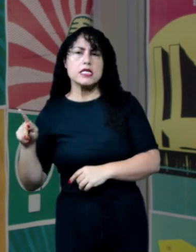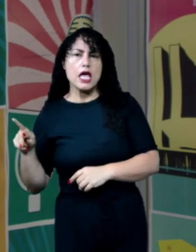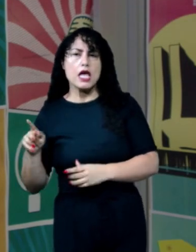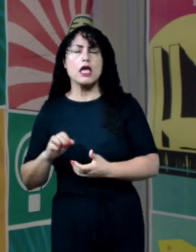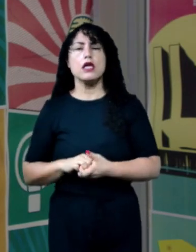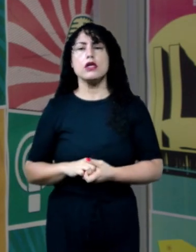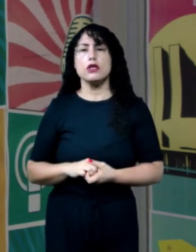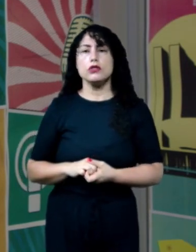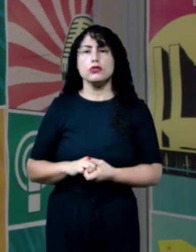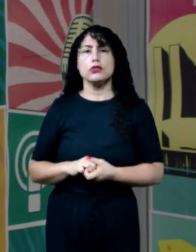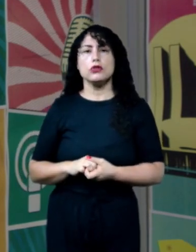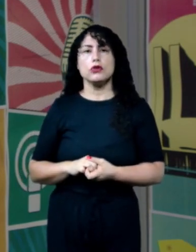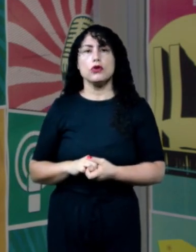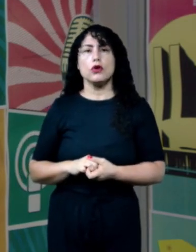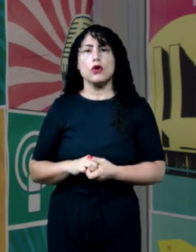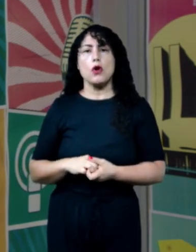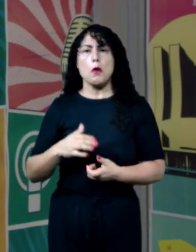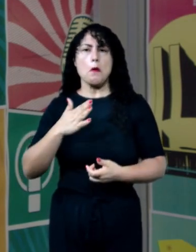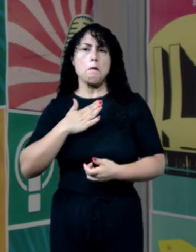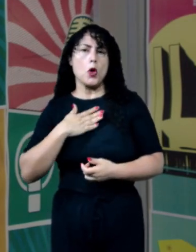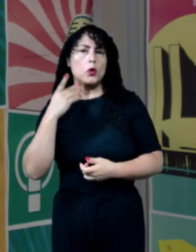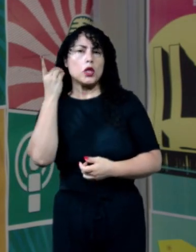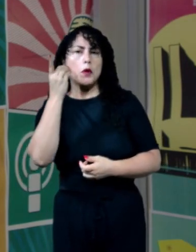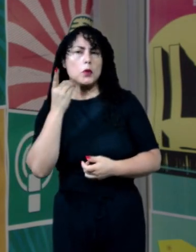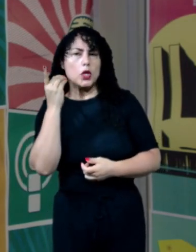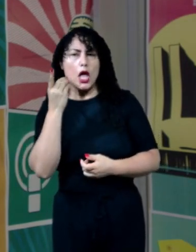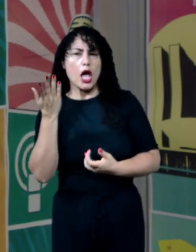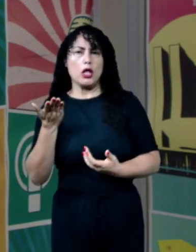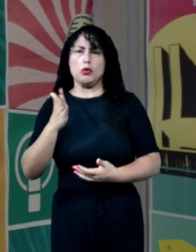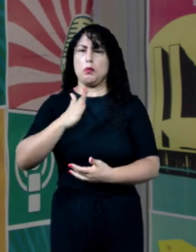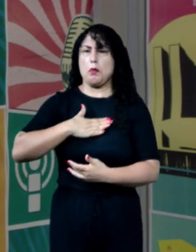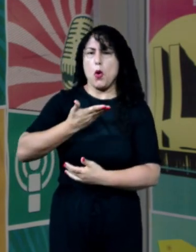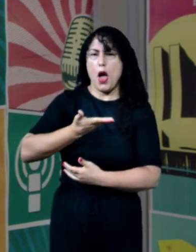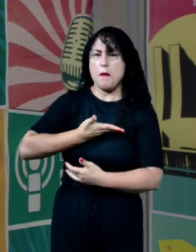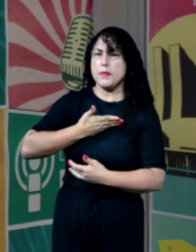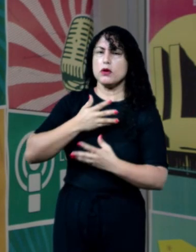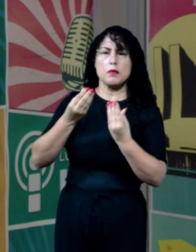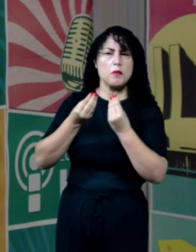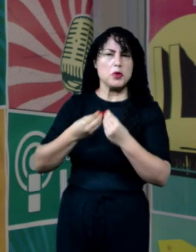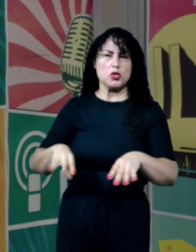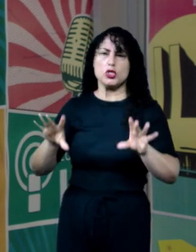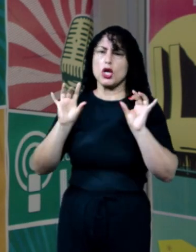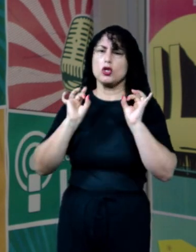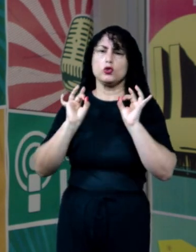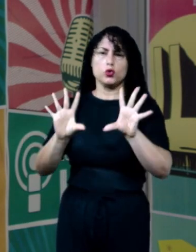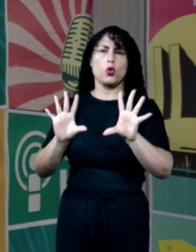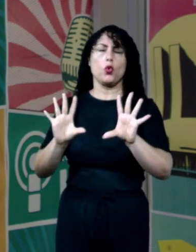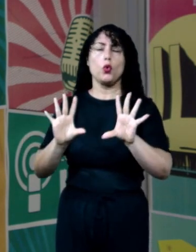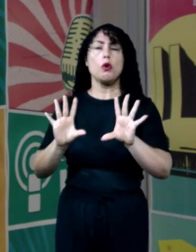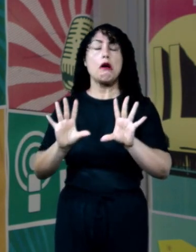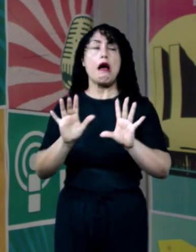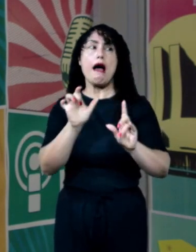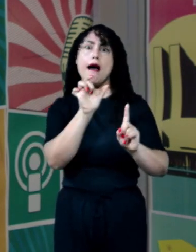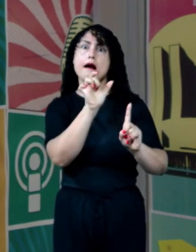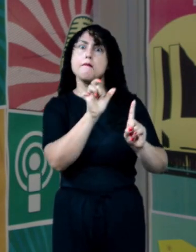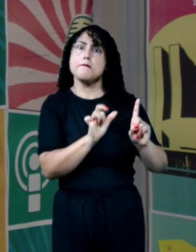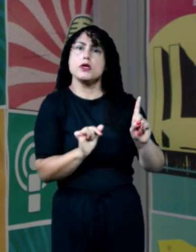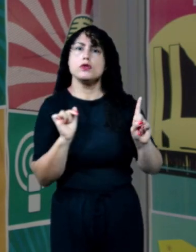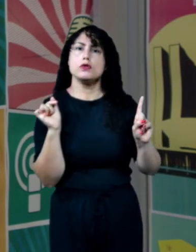ou o meu deputado, sei lá, o meu amigo, sabe? Então a pessoa fica